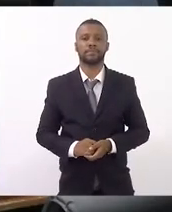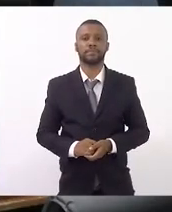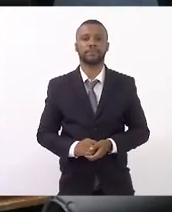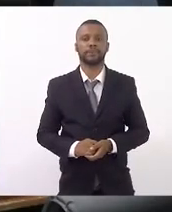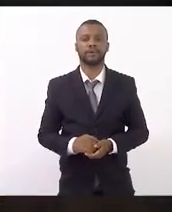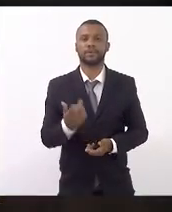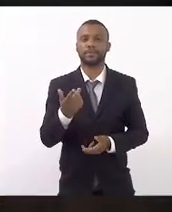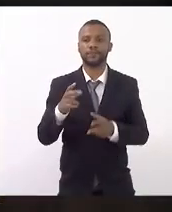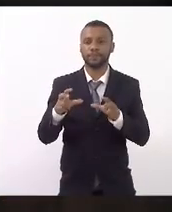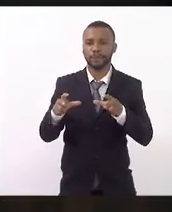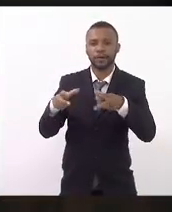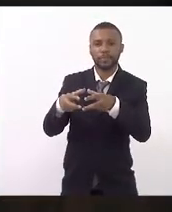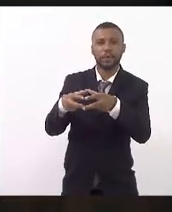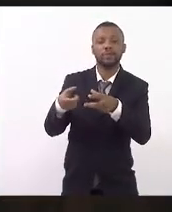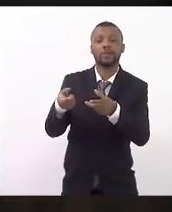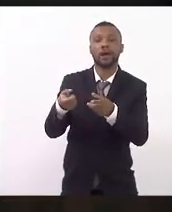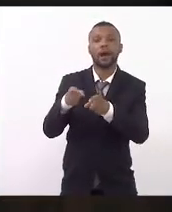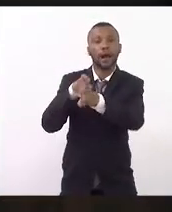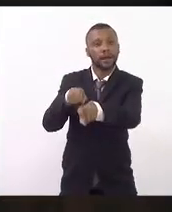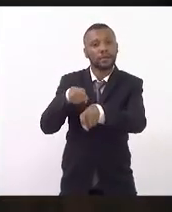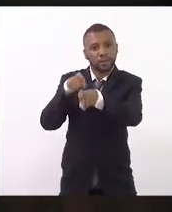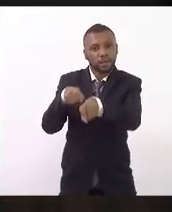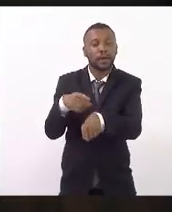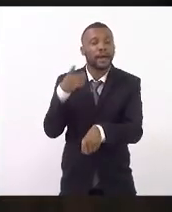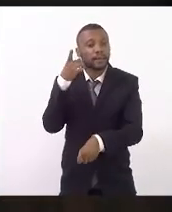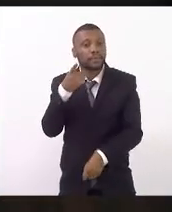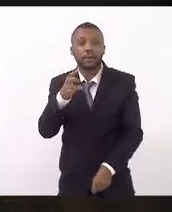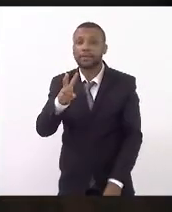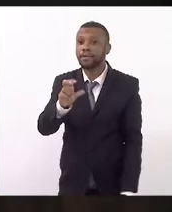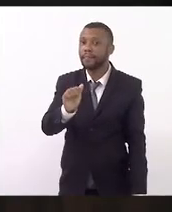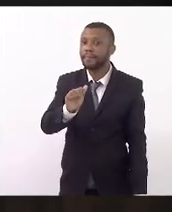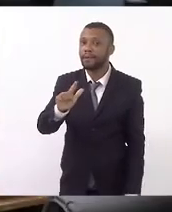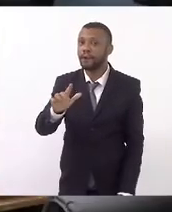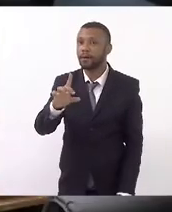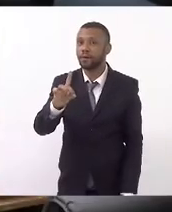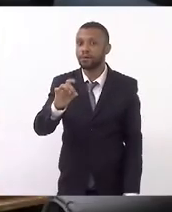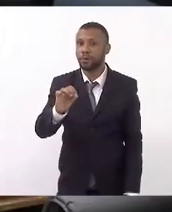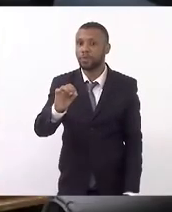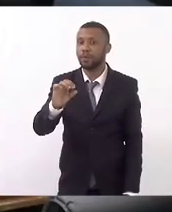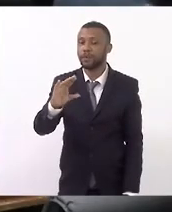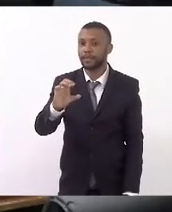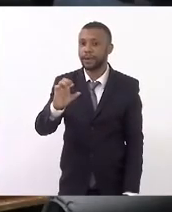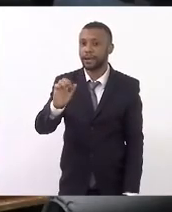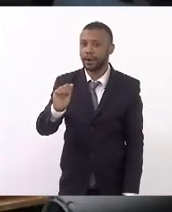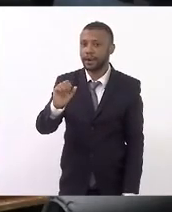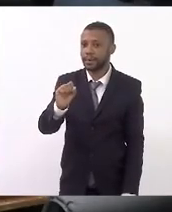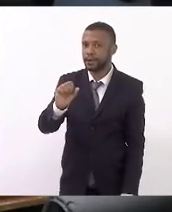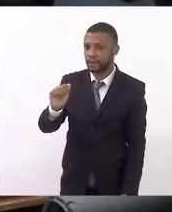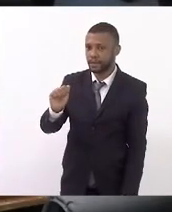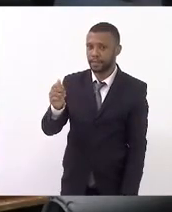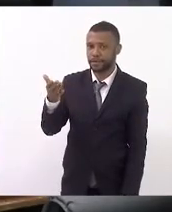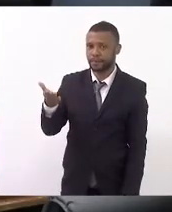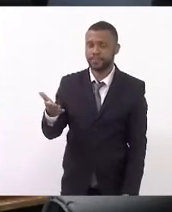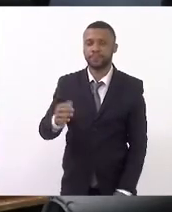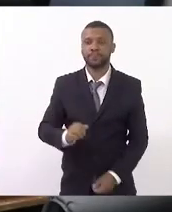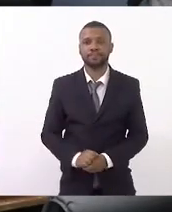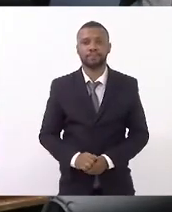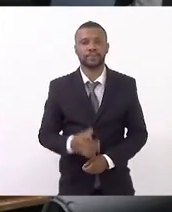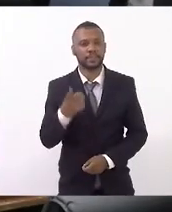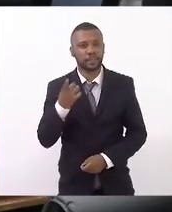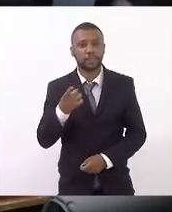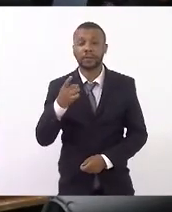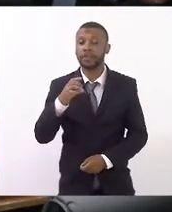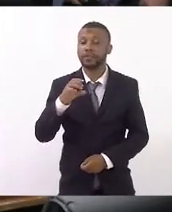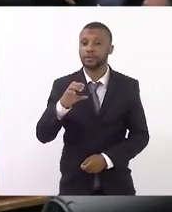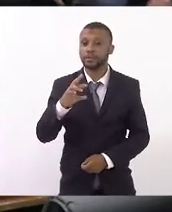Pela Comissão de Agricultura, deputado Valdo Ceasa. Deputado Valdo Ceasa. Deputado Chico